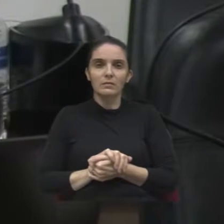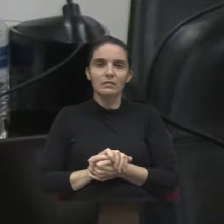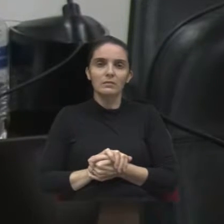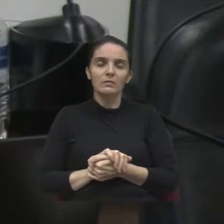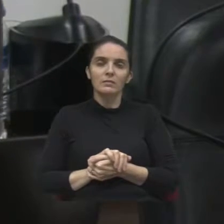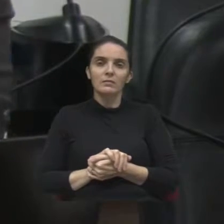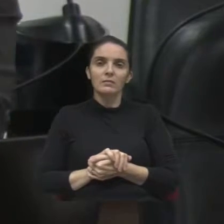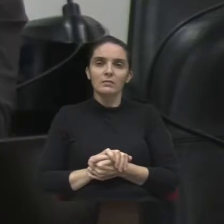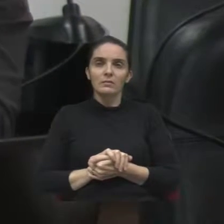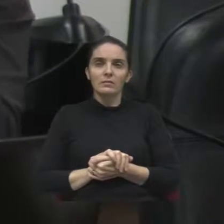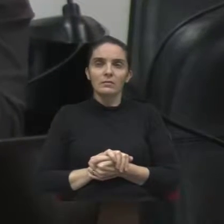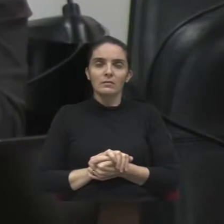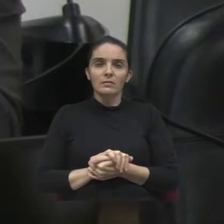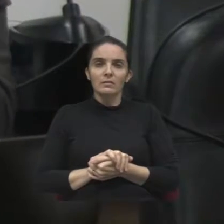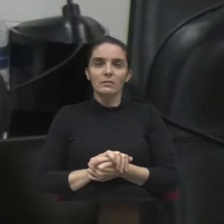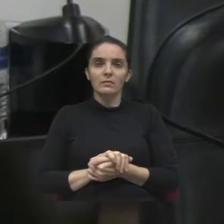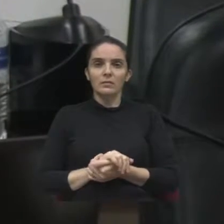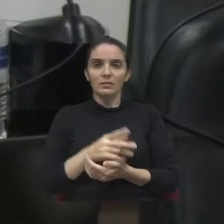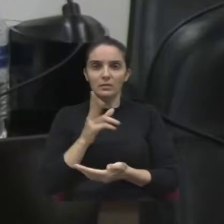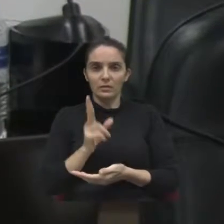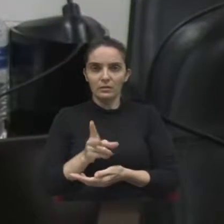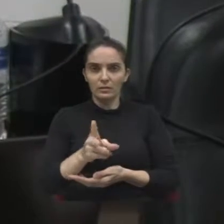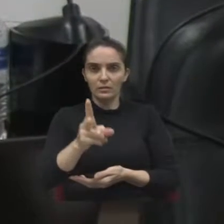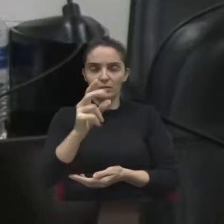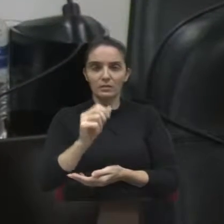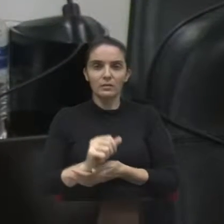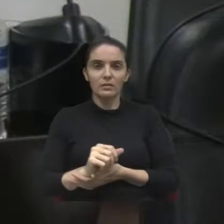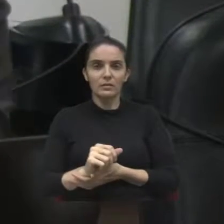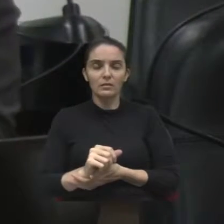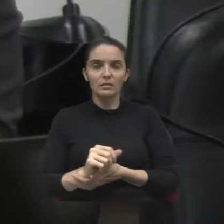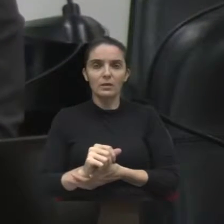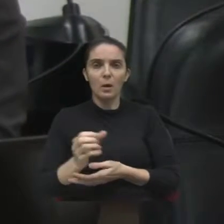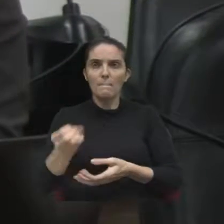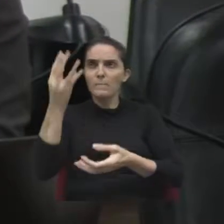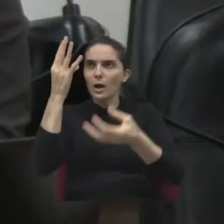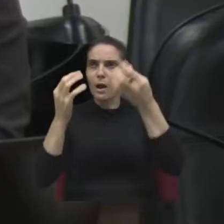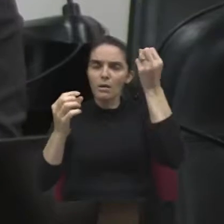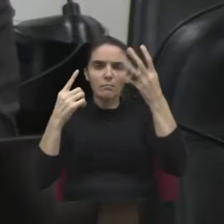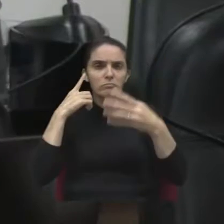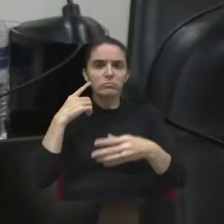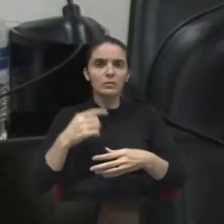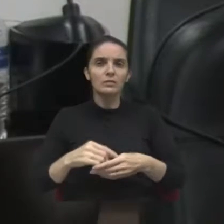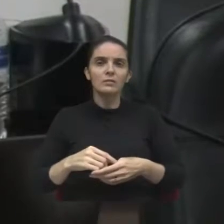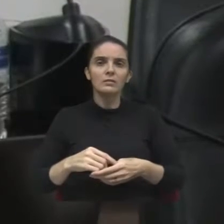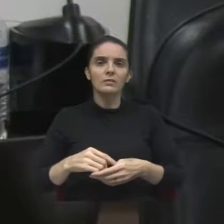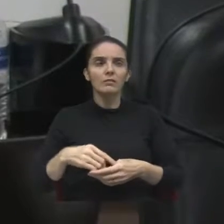E todas as vezes que ouço fogos, as pessoas olham para mim e falam: olha, vereador,